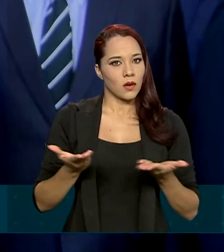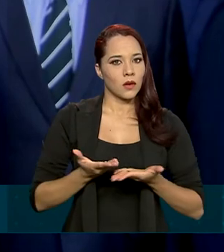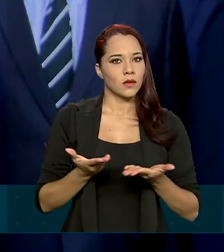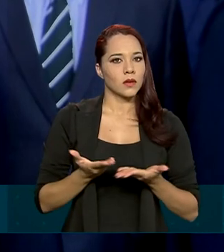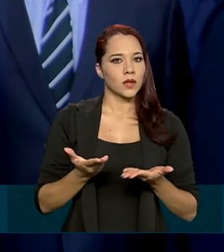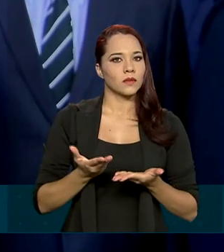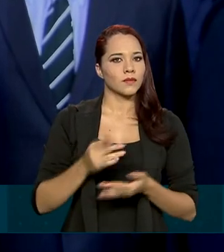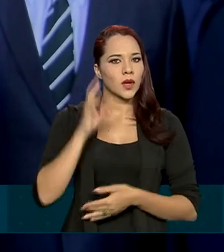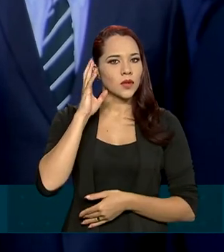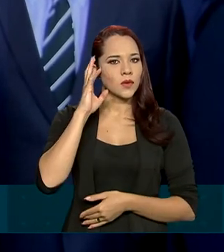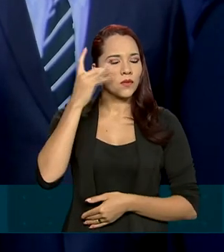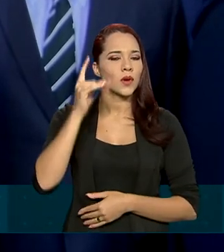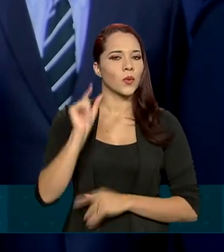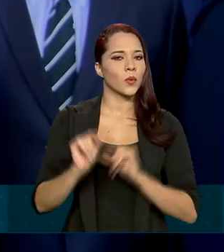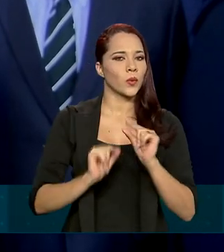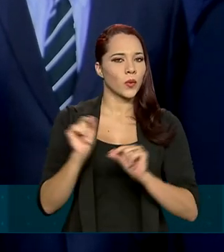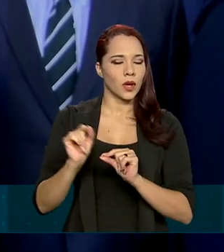resolvemos